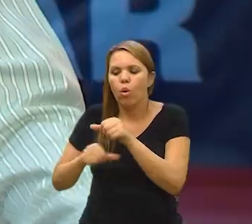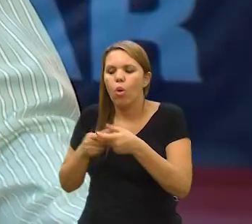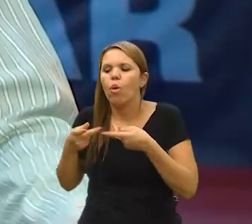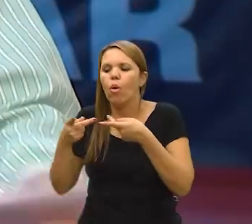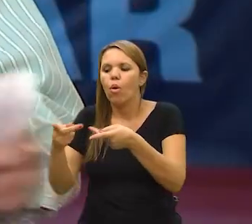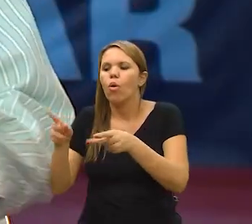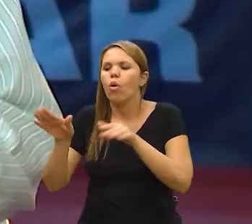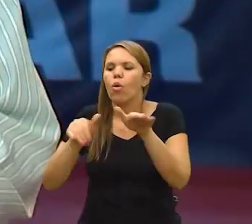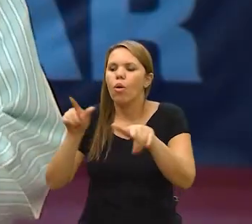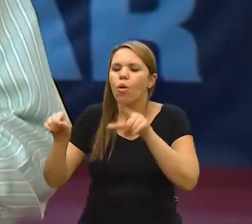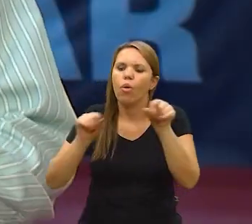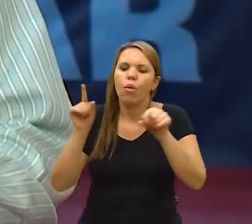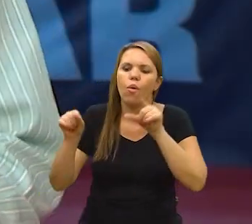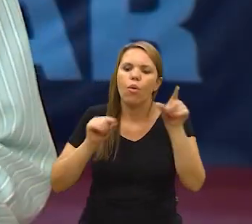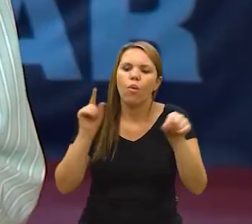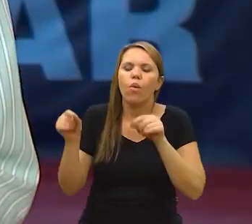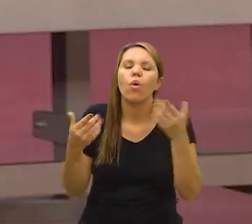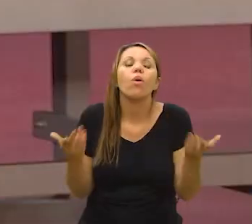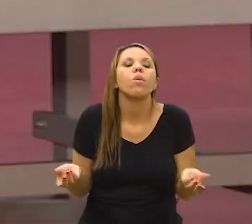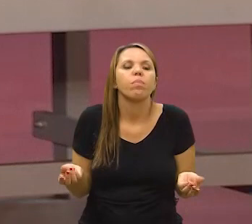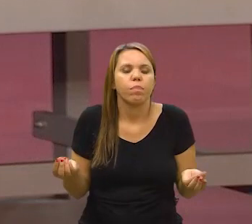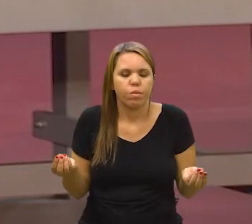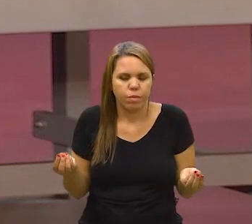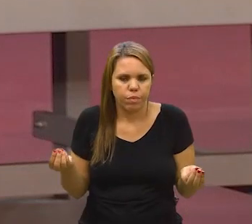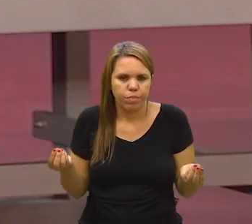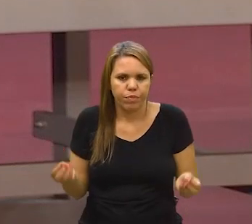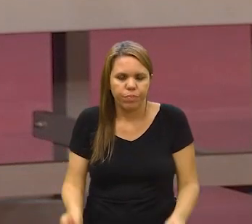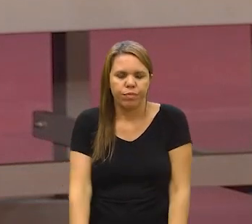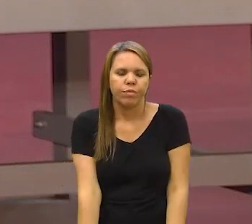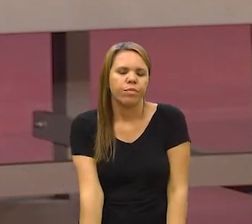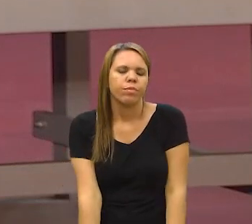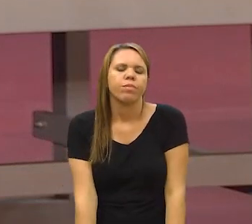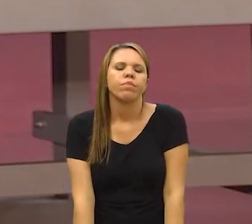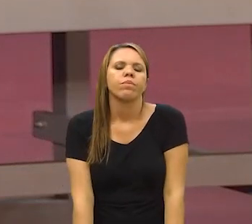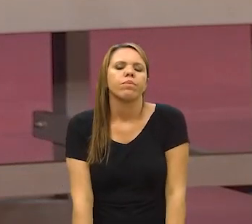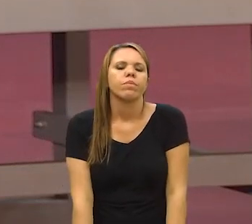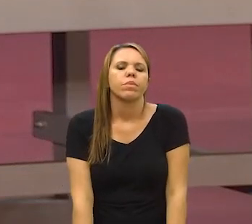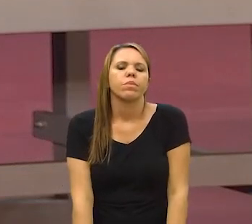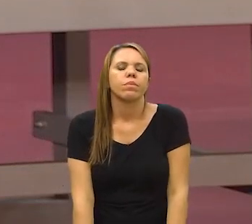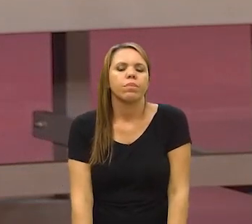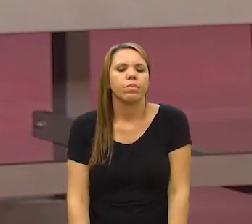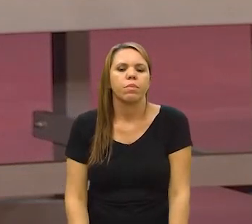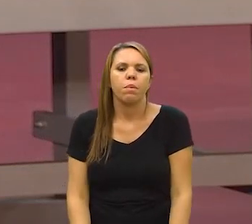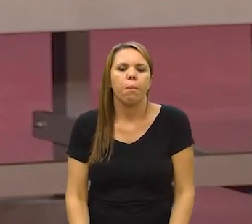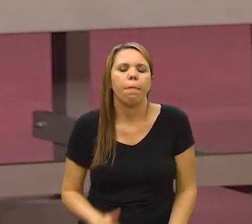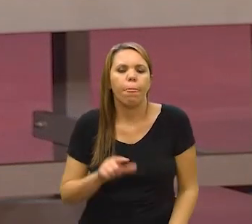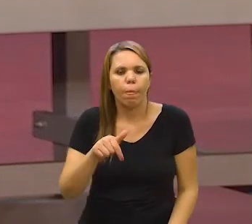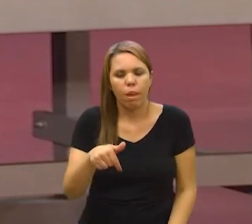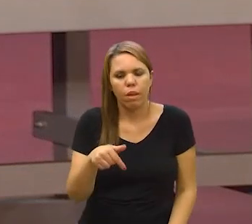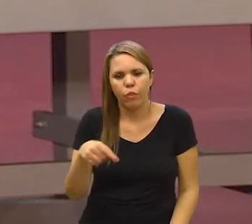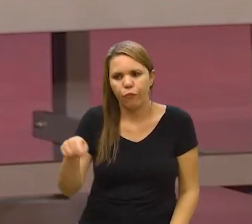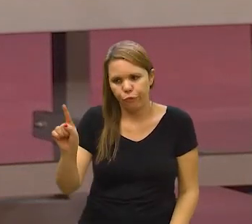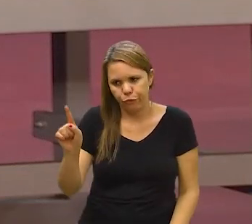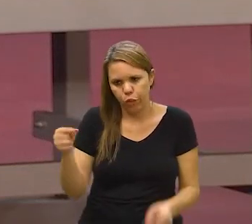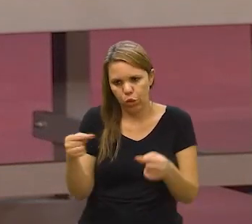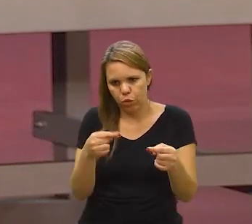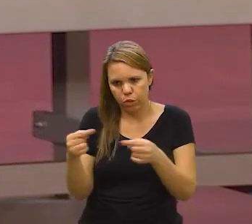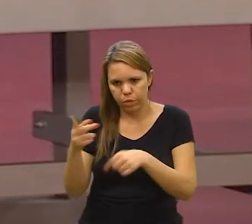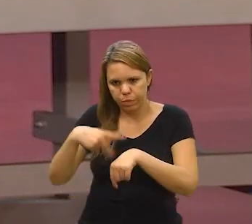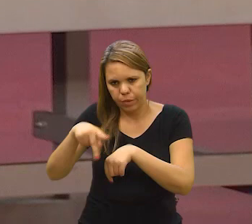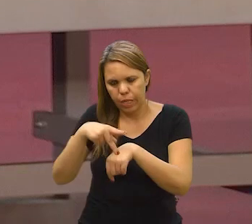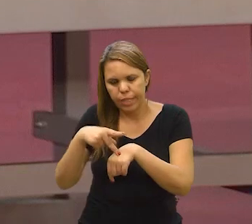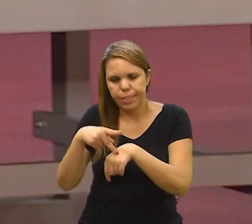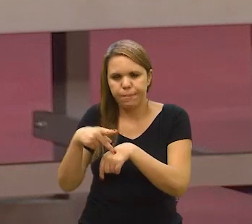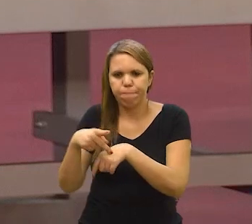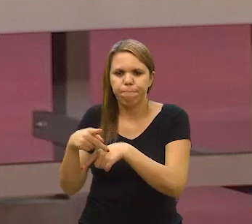por convocação, é por ranqueamento? Então, depois que eu fui para essa competição da Colômbia,